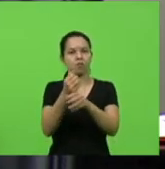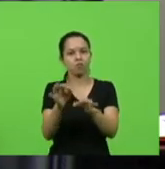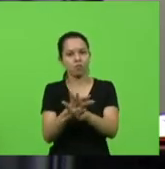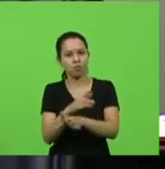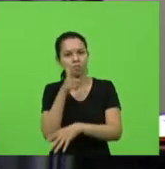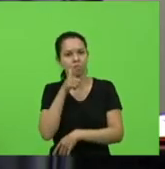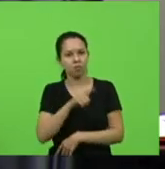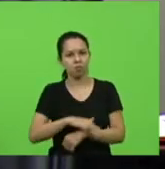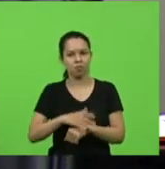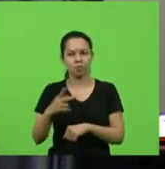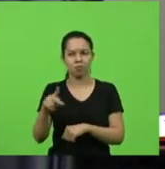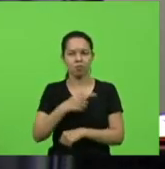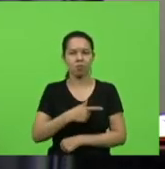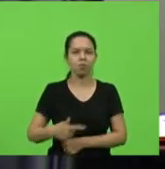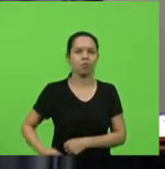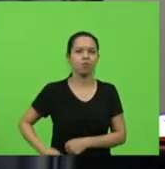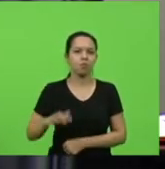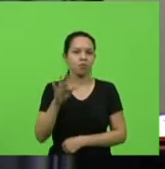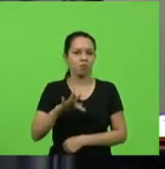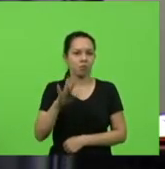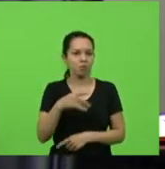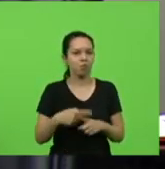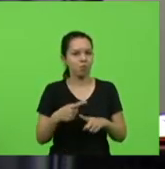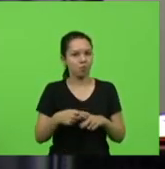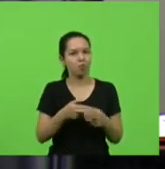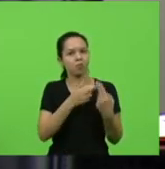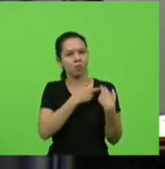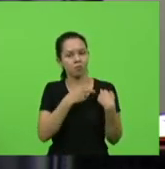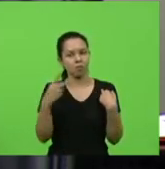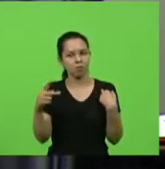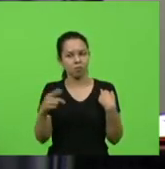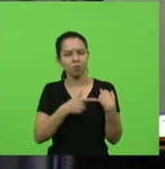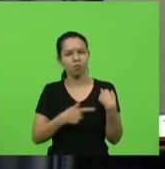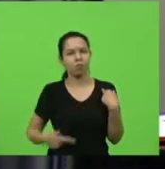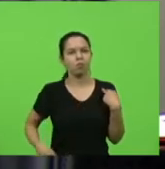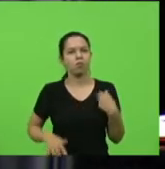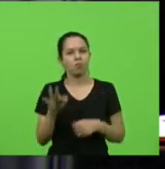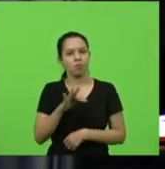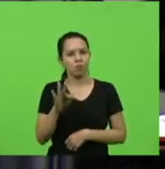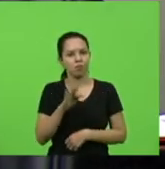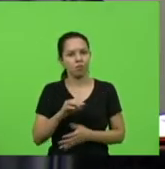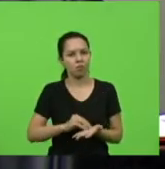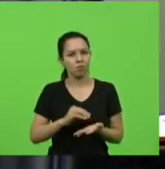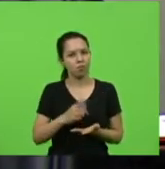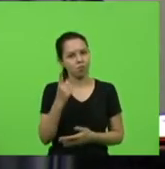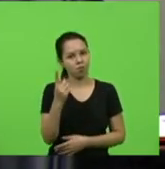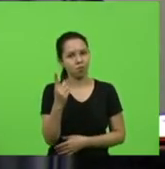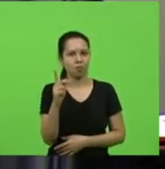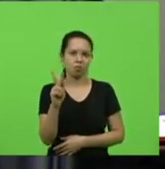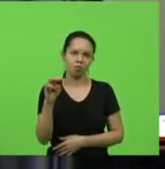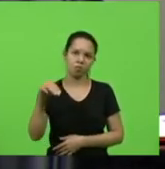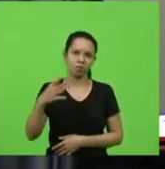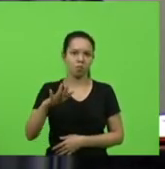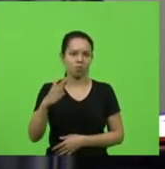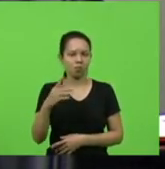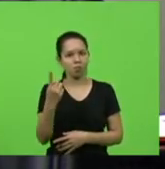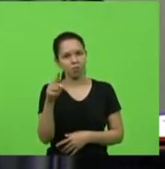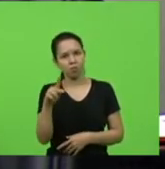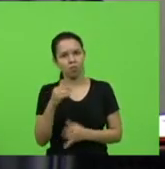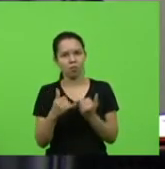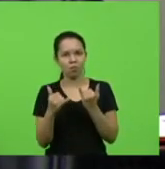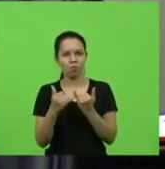pelo governo federal, porque é de responsabilidade do governo federal, e falta um pouco mais de um quilômetro e meio para